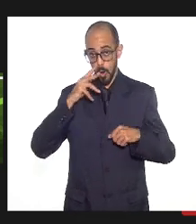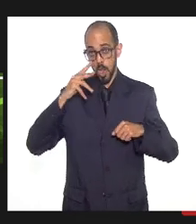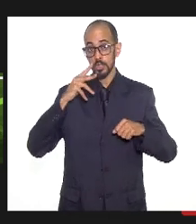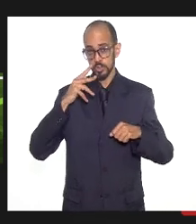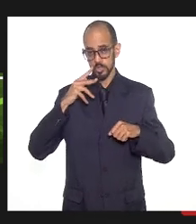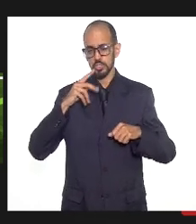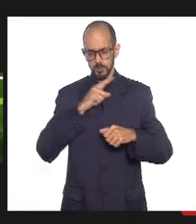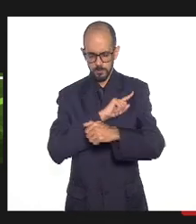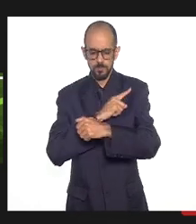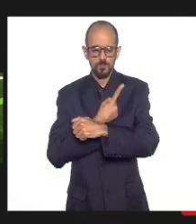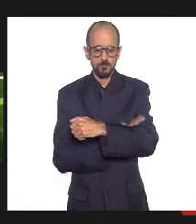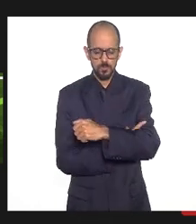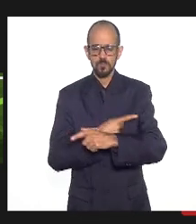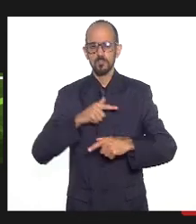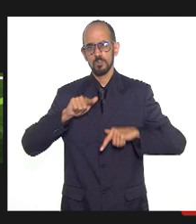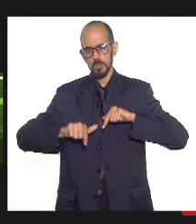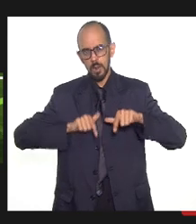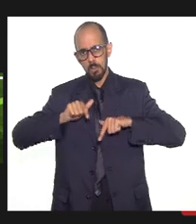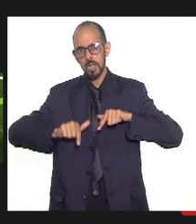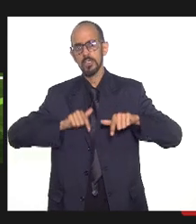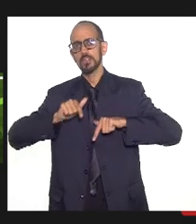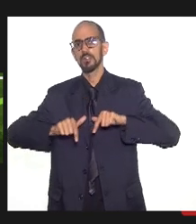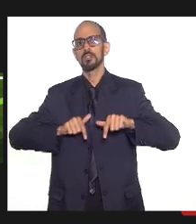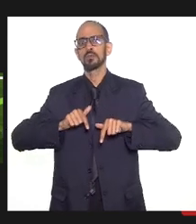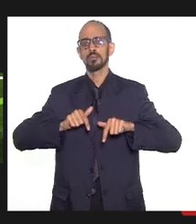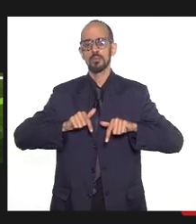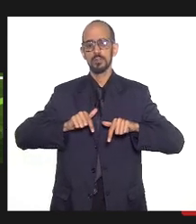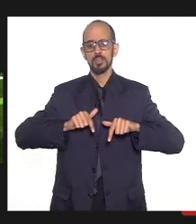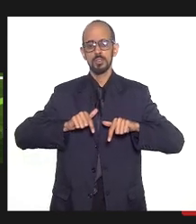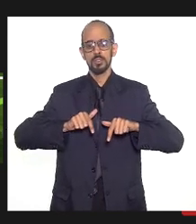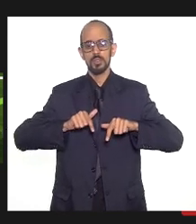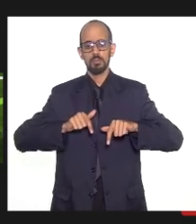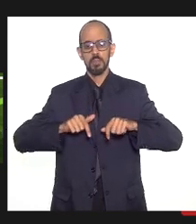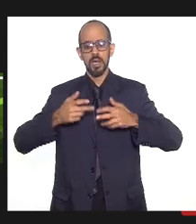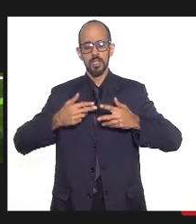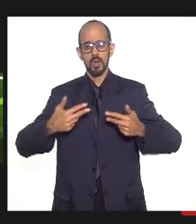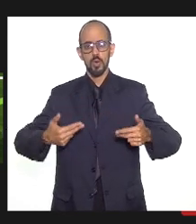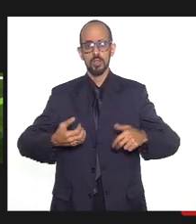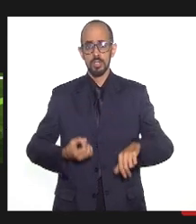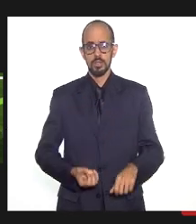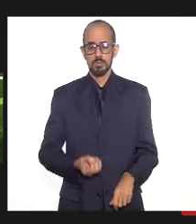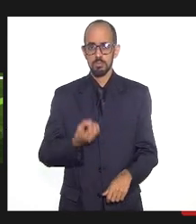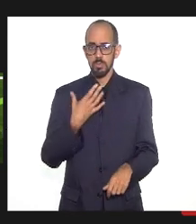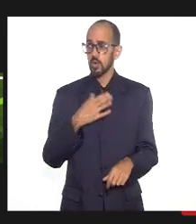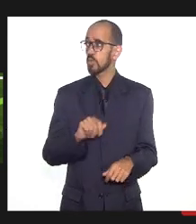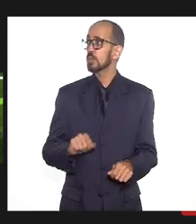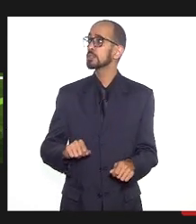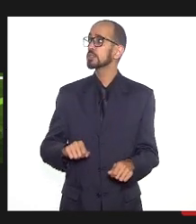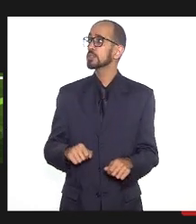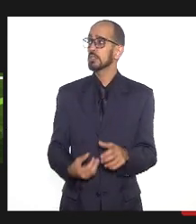está trabalhando para que coisas boas venham para o quilombo.